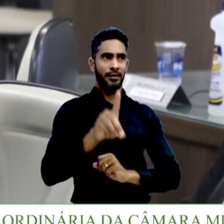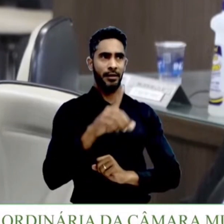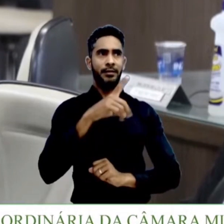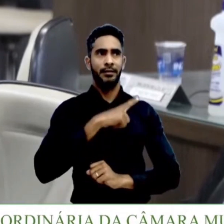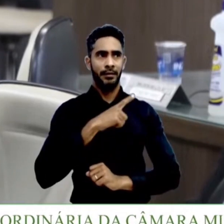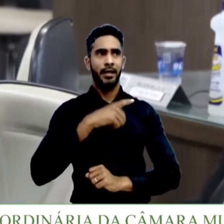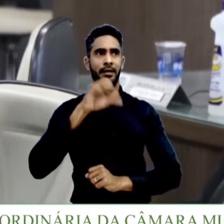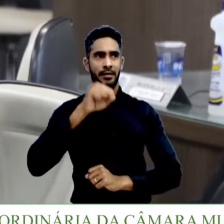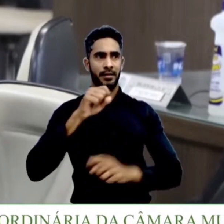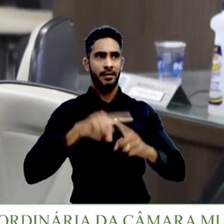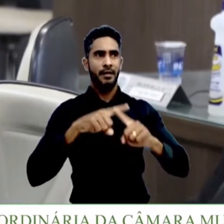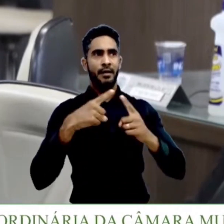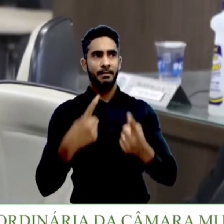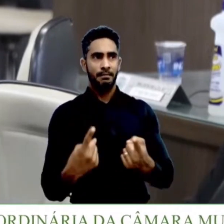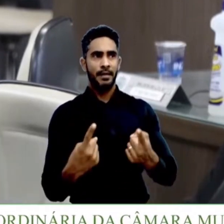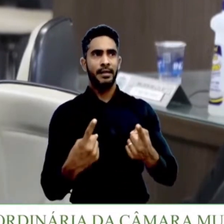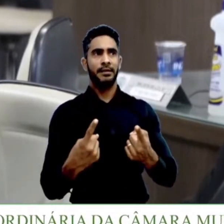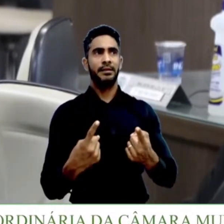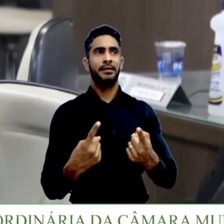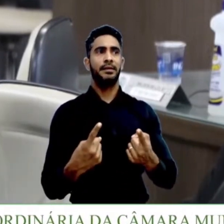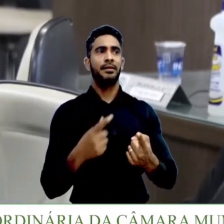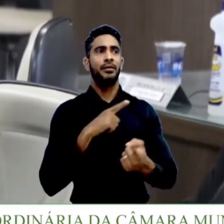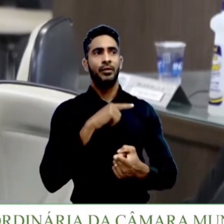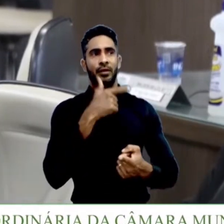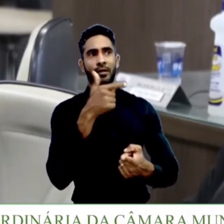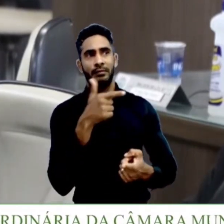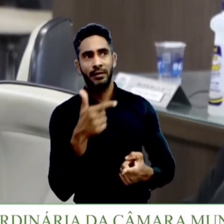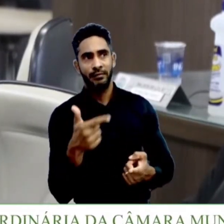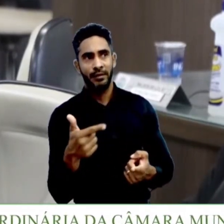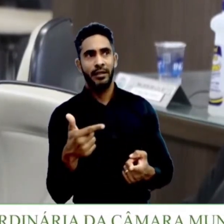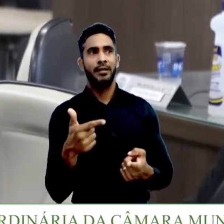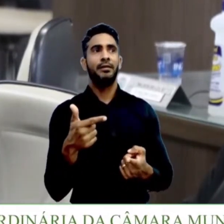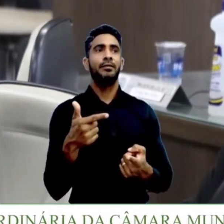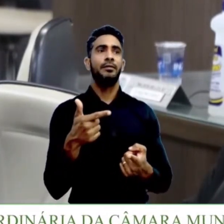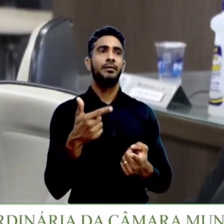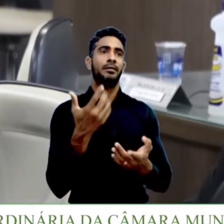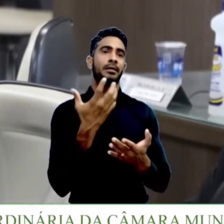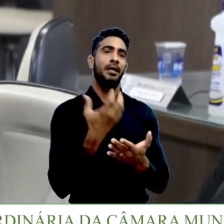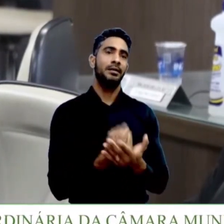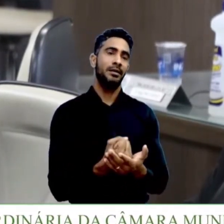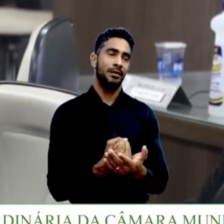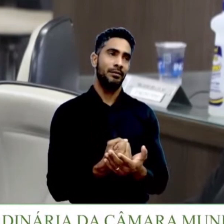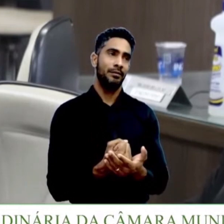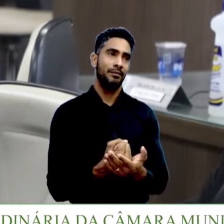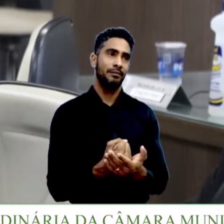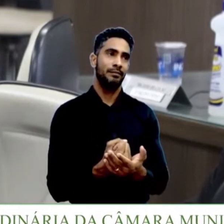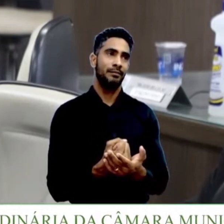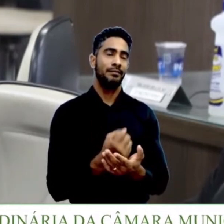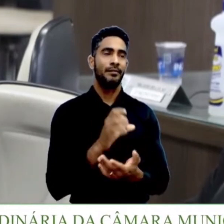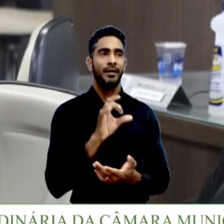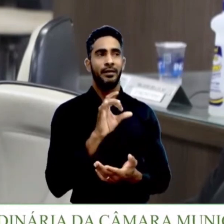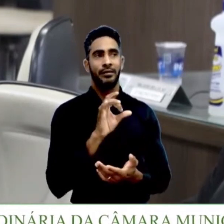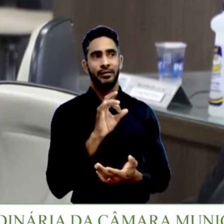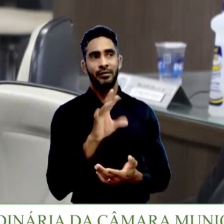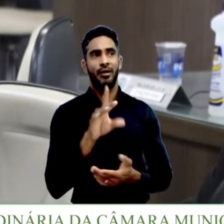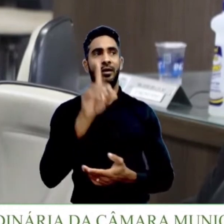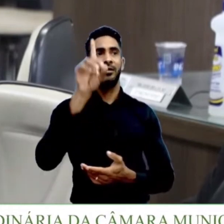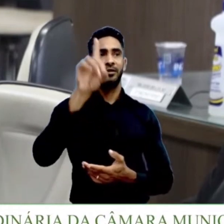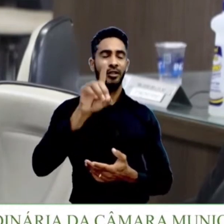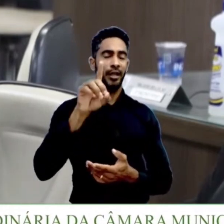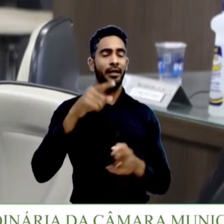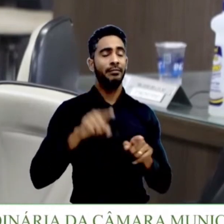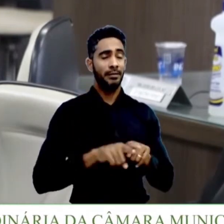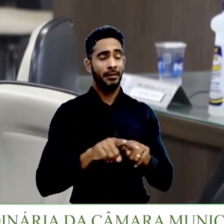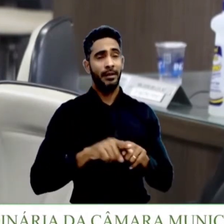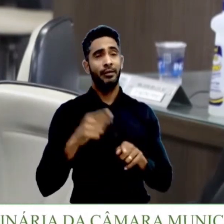Tem. Só que não está tendo, eles não estão sendo assistidos. Não só esse direito, como